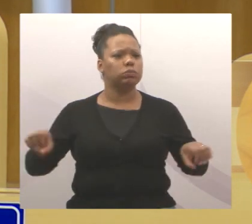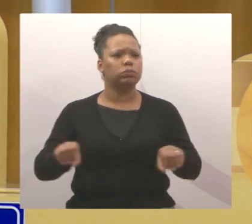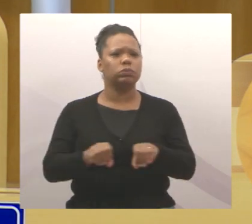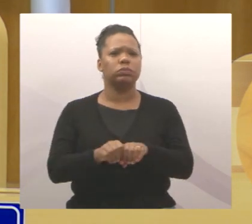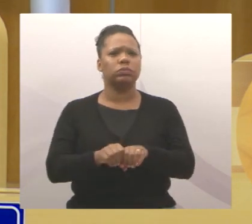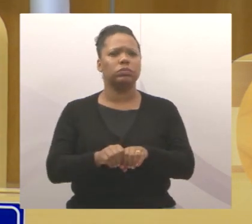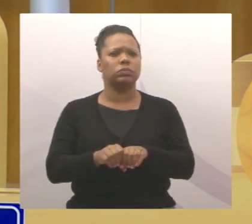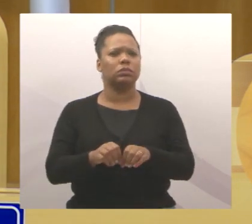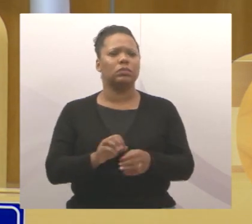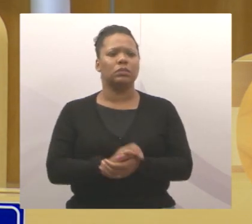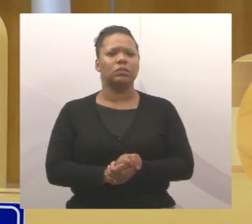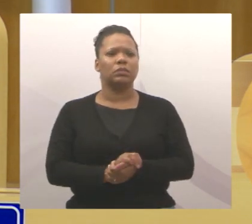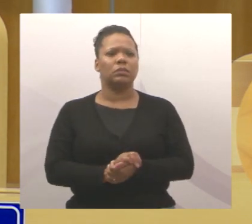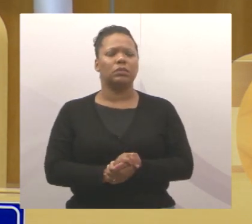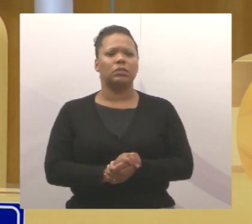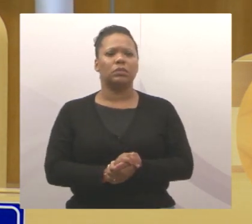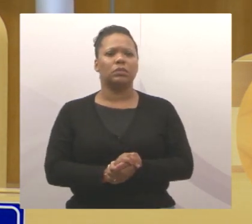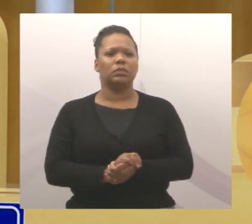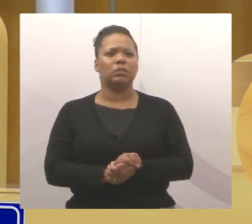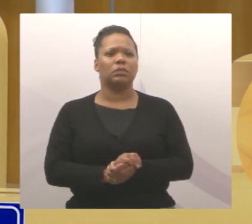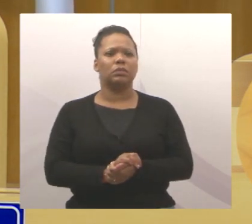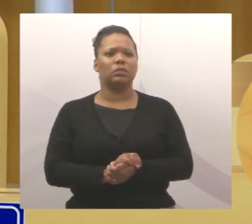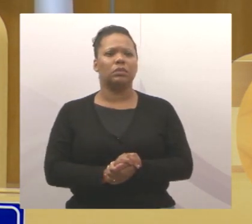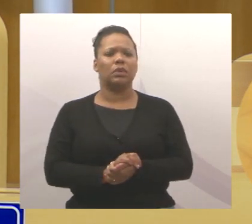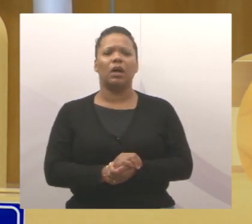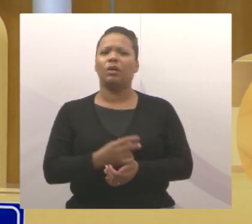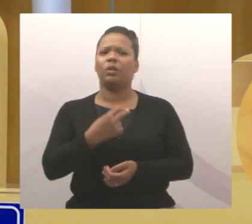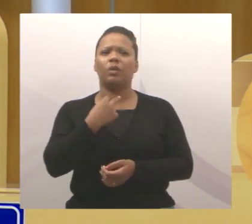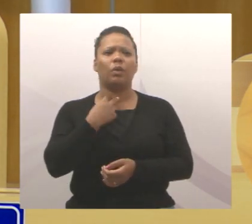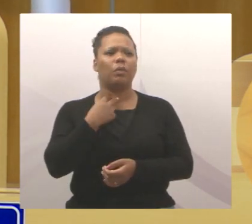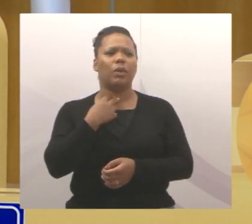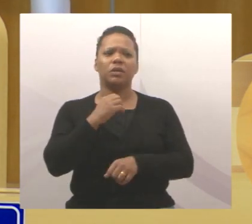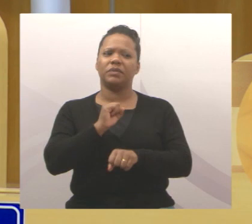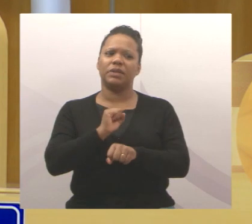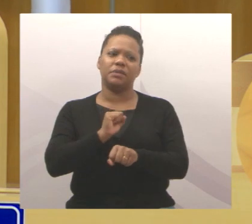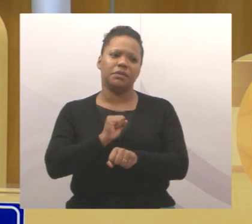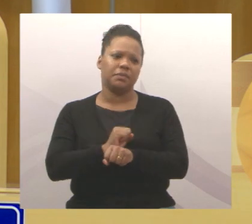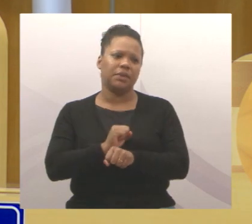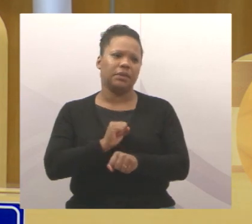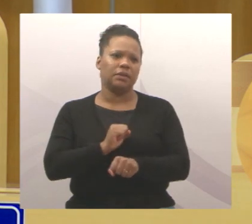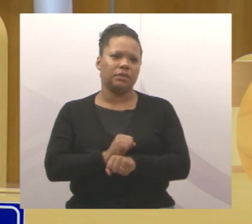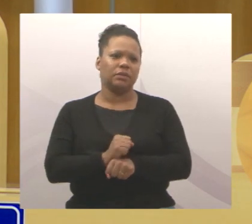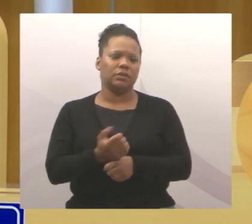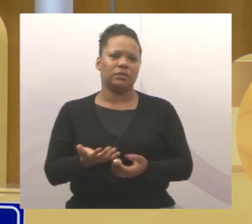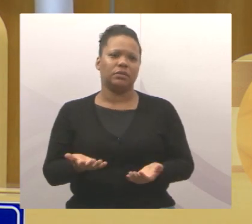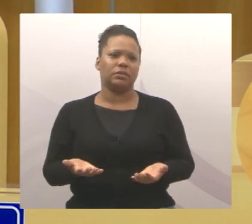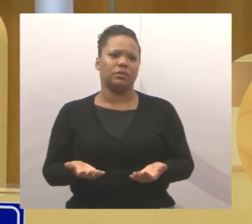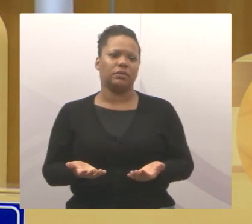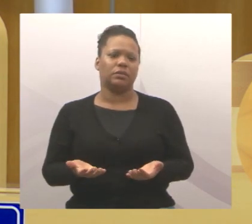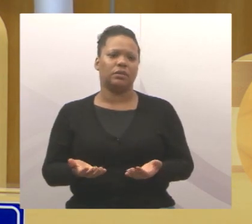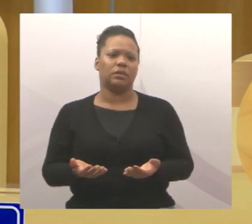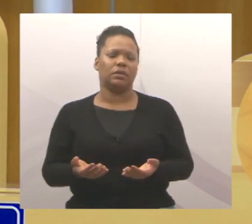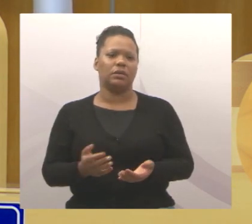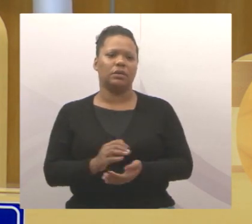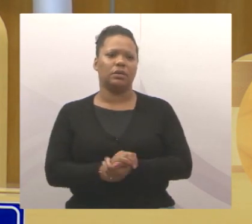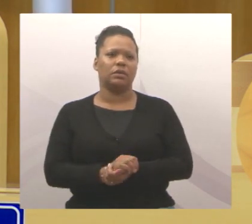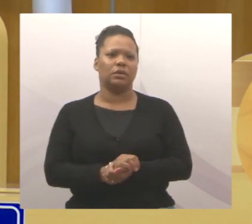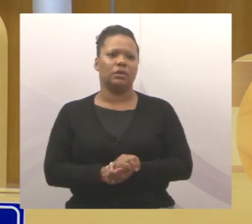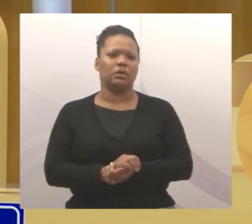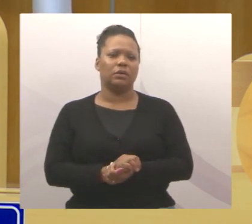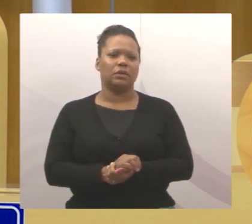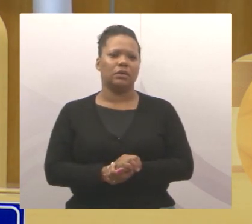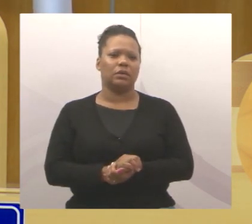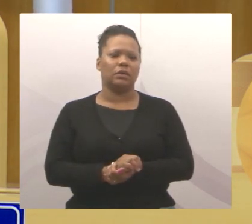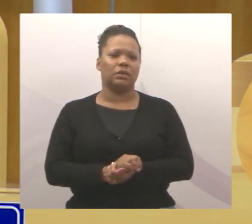é crível, ou seja, não é possível aguardar a solução final dessa construção para resolver